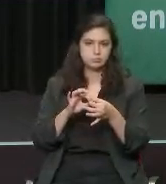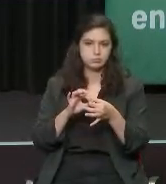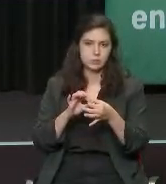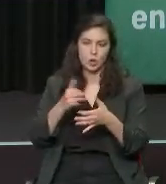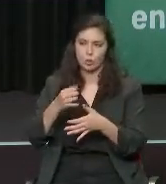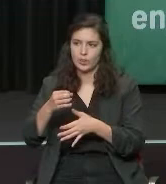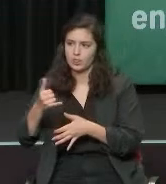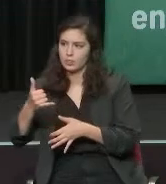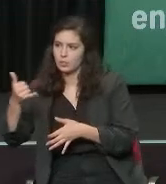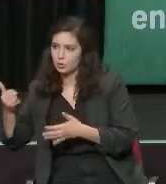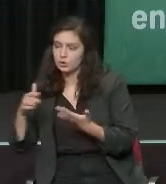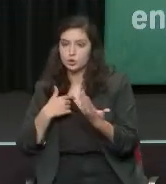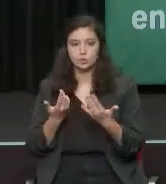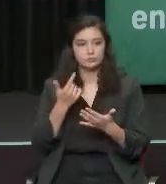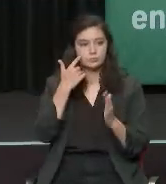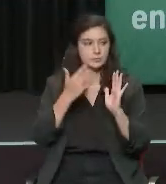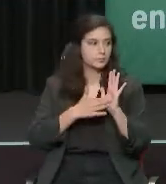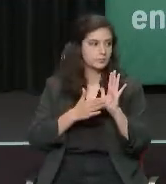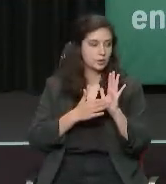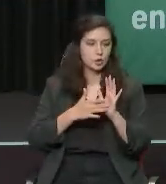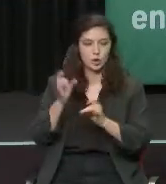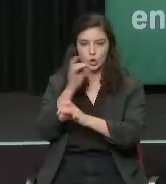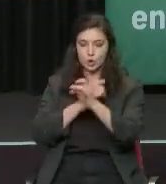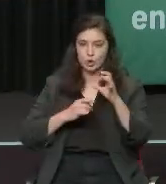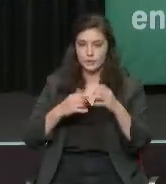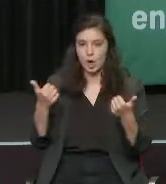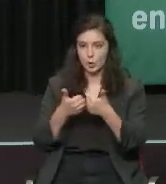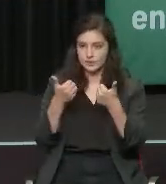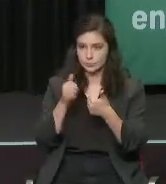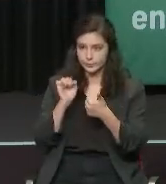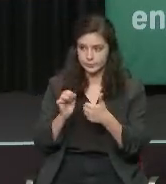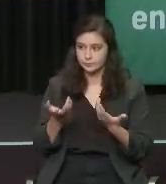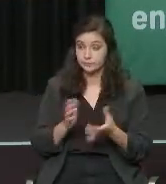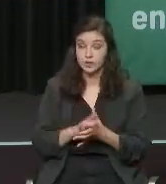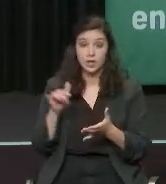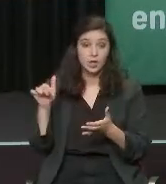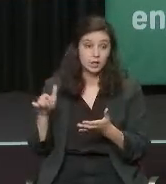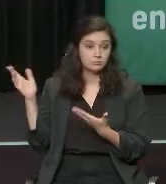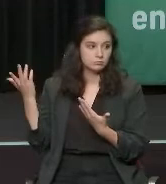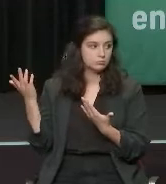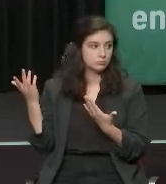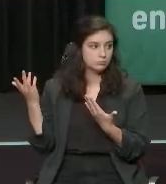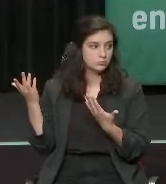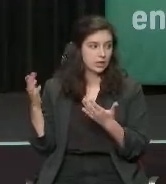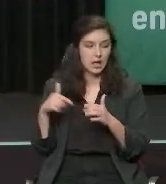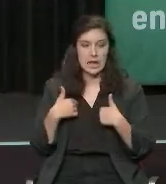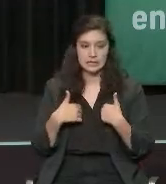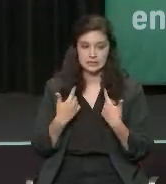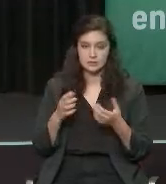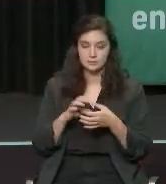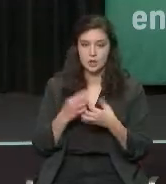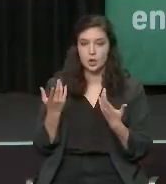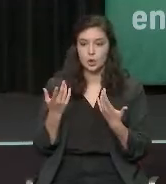do Conselho de Portugal e represento Portugal no Conselho Europeu de Competição. Este evento é